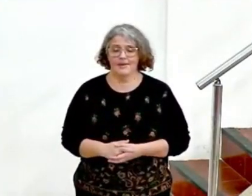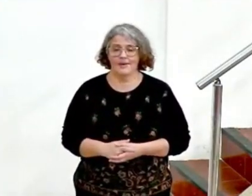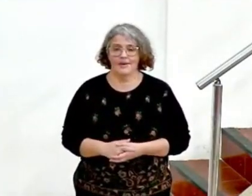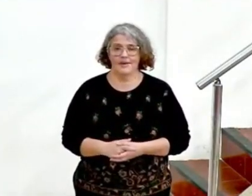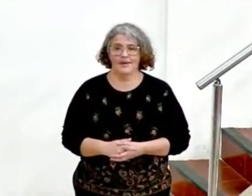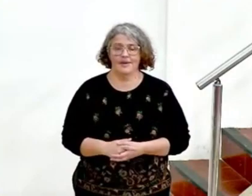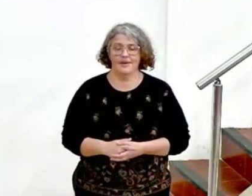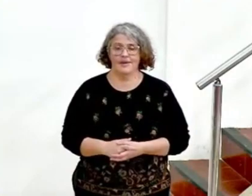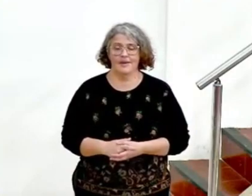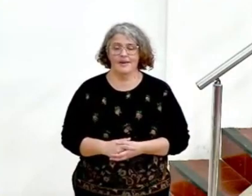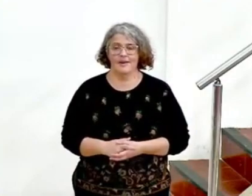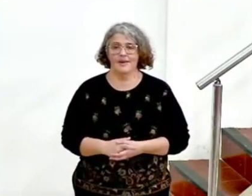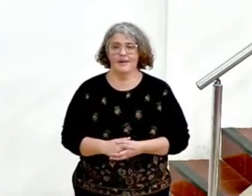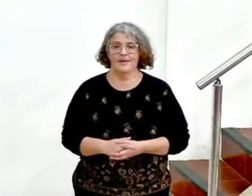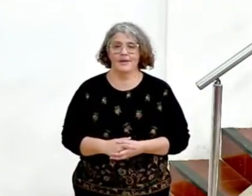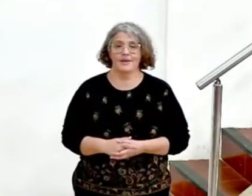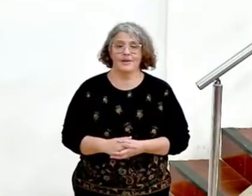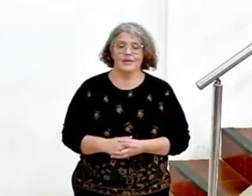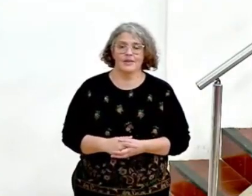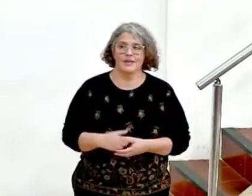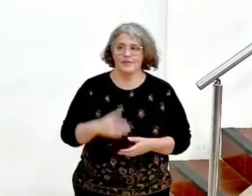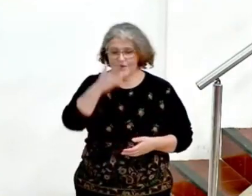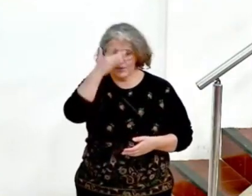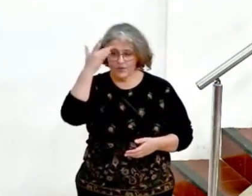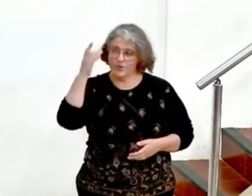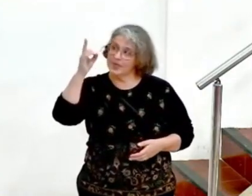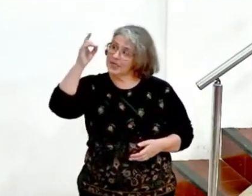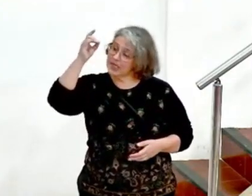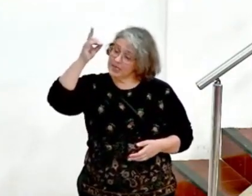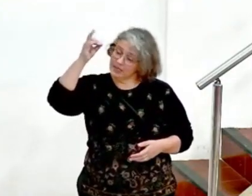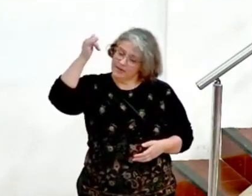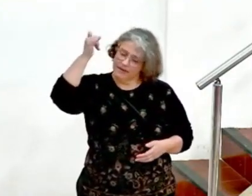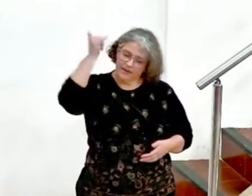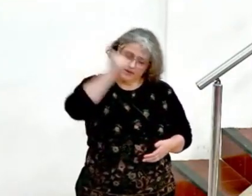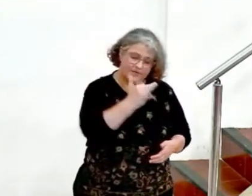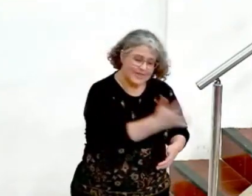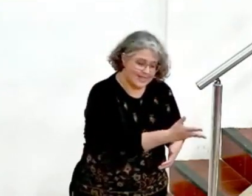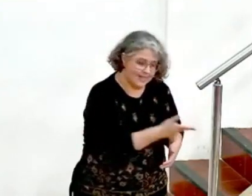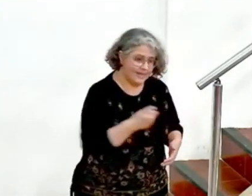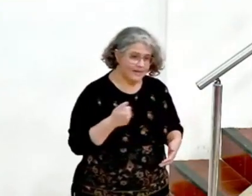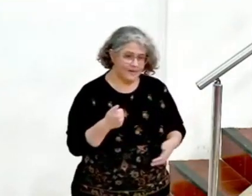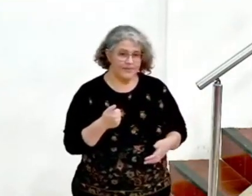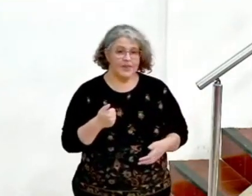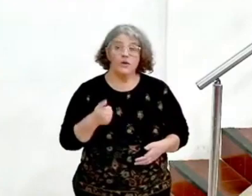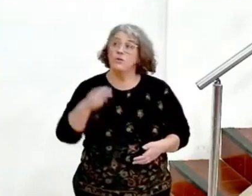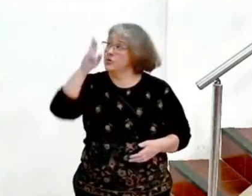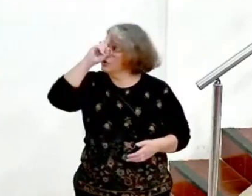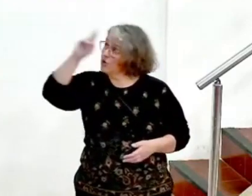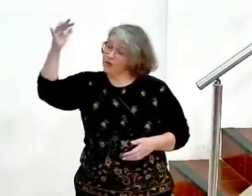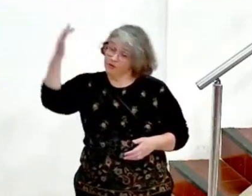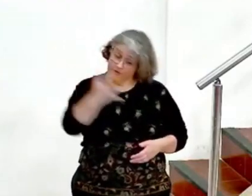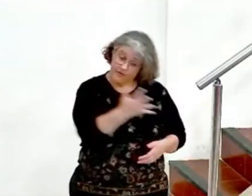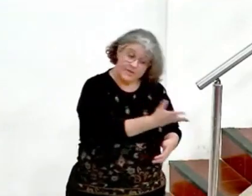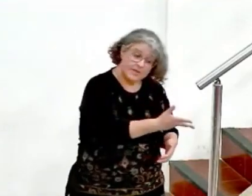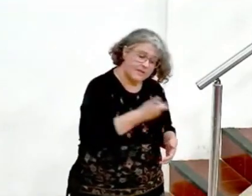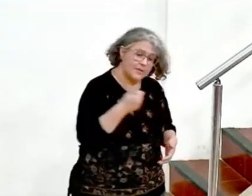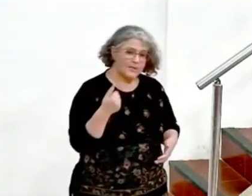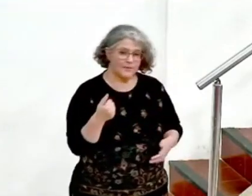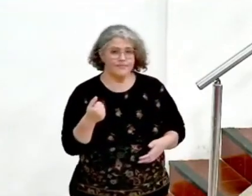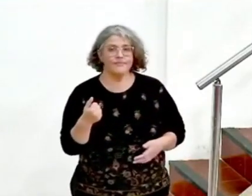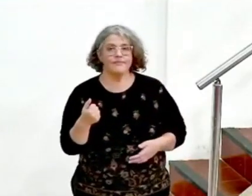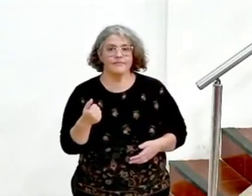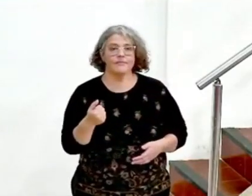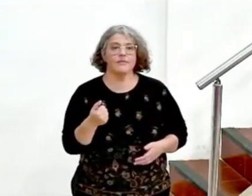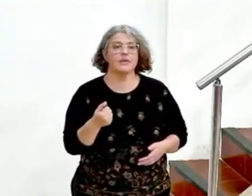pessoa que visita. Veja que ele repete duas vezes, visitou o Senhor e o Senhor cumpriu o que lhe